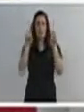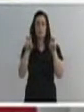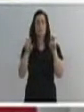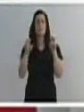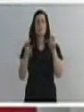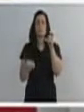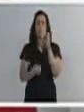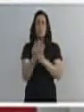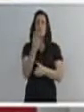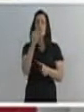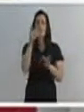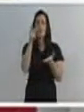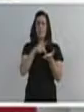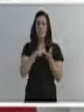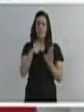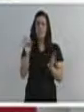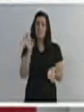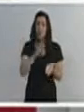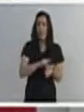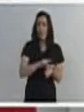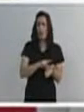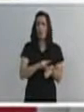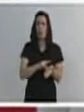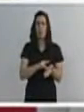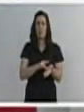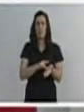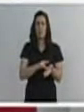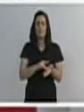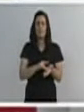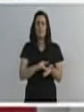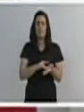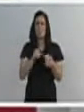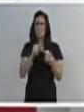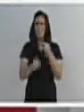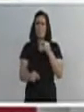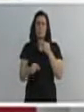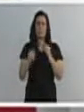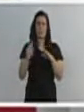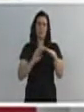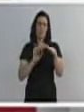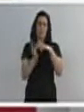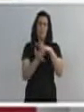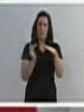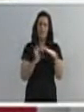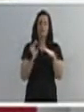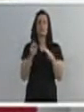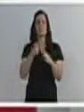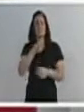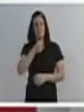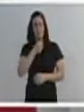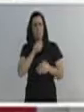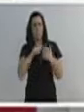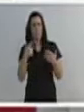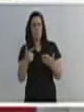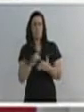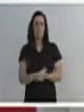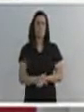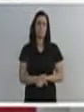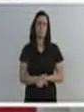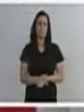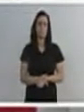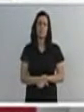e escrevendo não leu sequer uma vírgula do que se está debatendo lá no Congresso Nacional. Então, repito, para